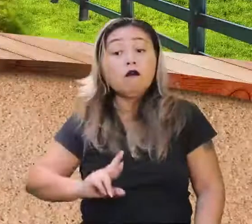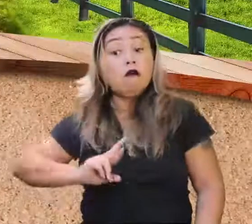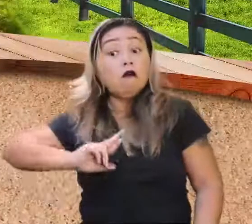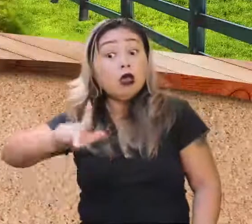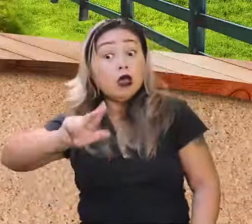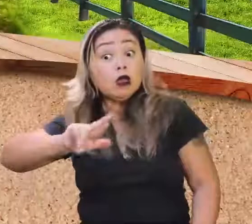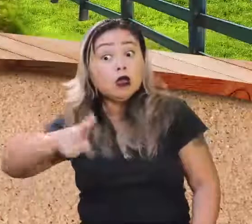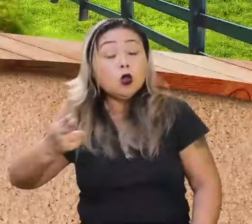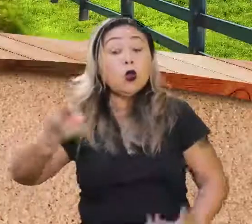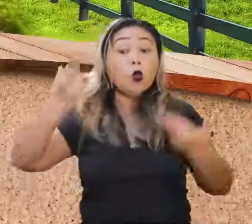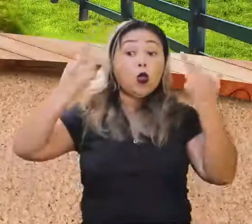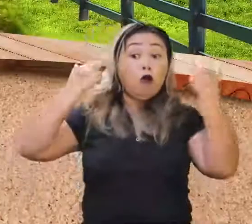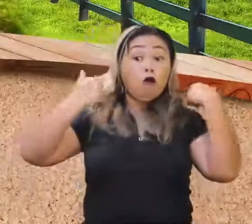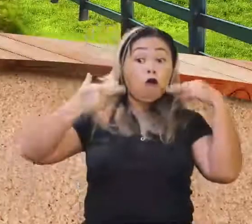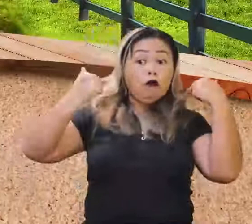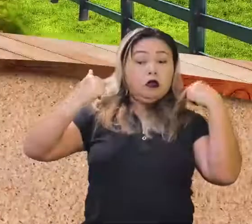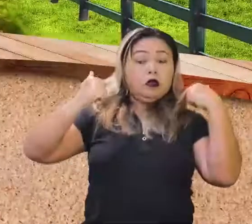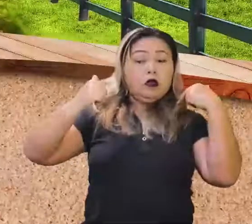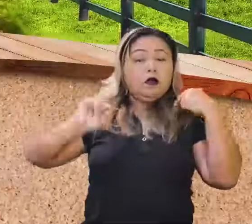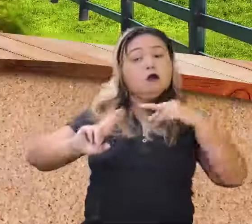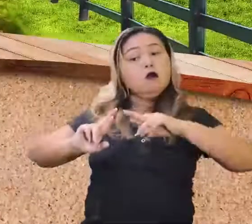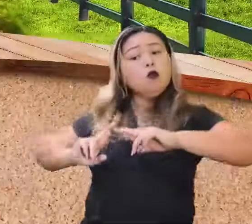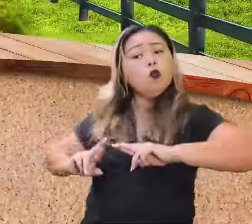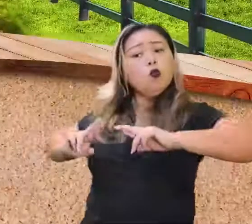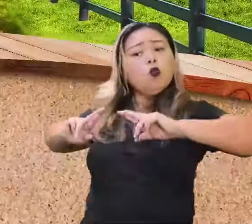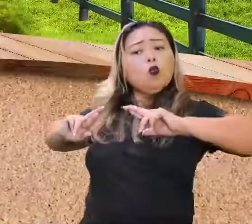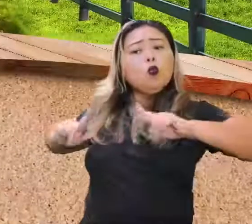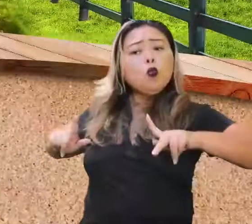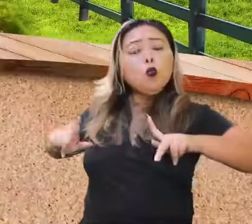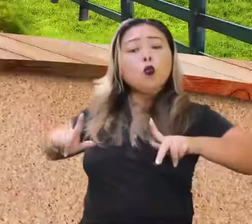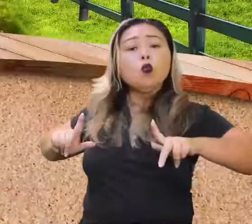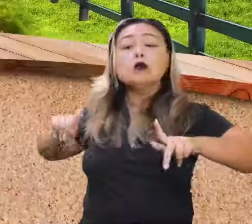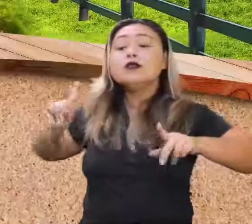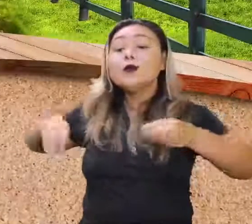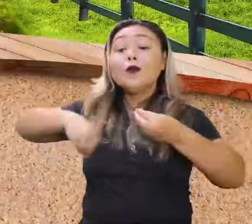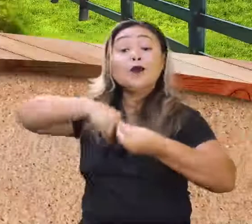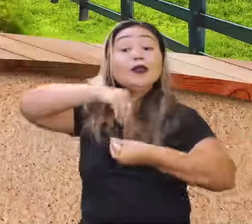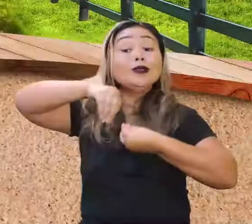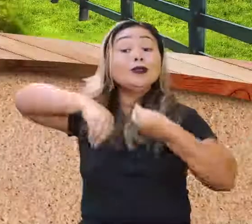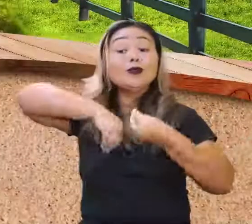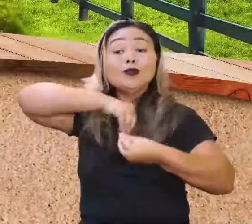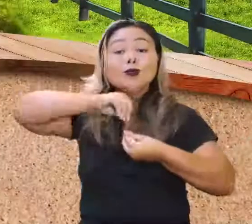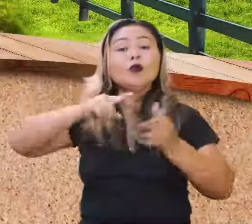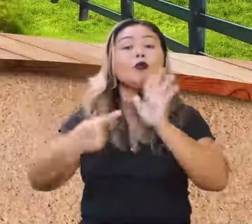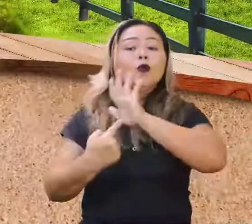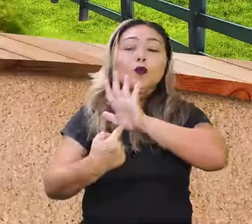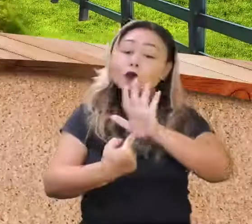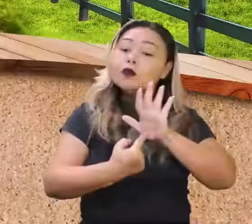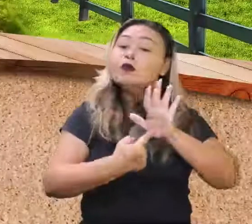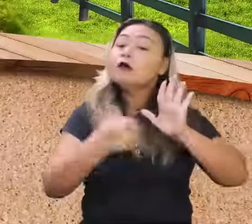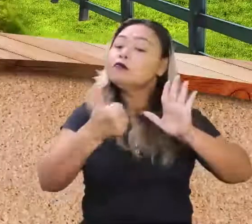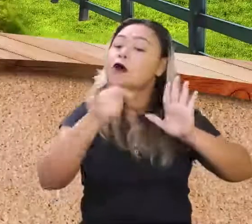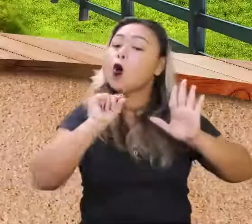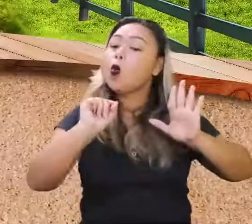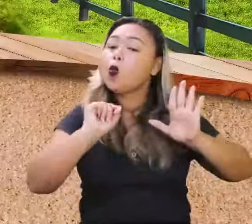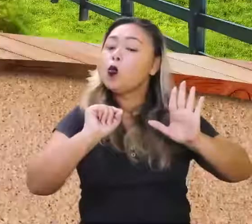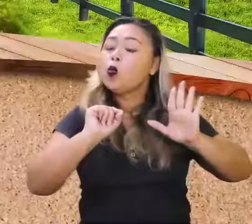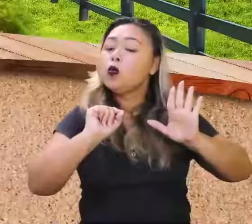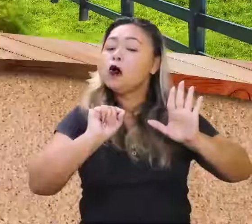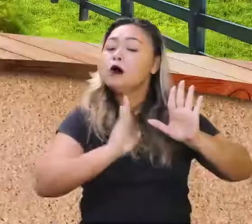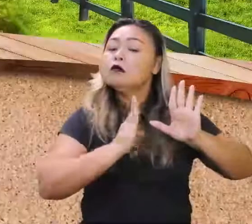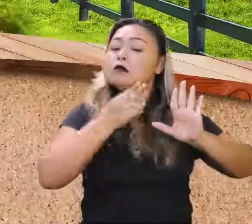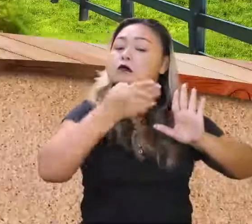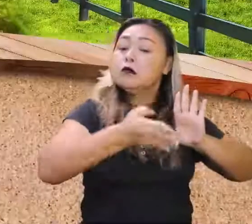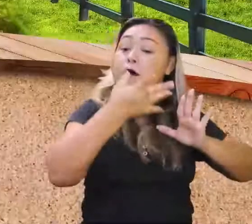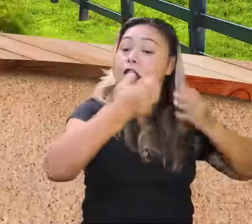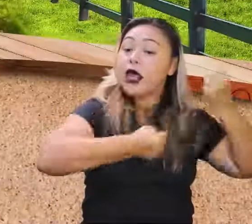diferentemente da ovina, são poucos que são mistos. Nós estamos mostrando primeiramente aqui para vocês as que são